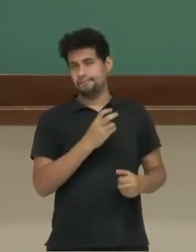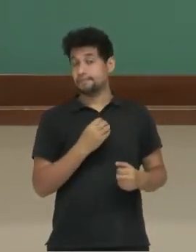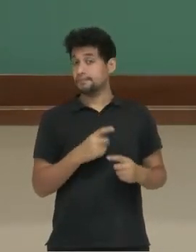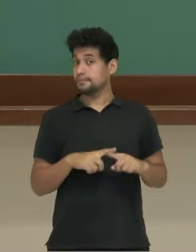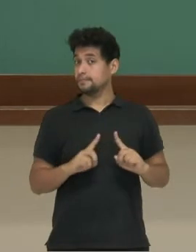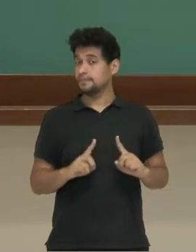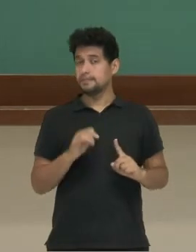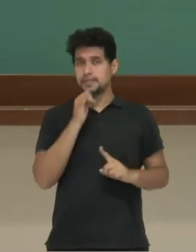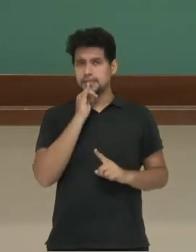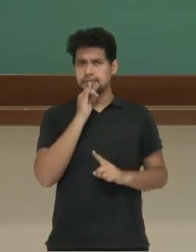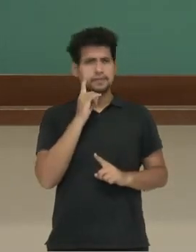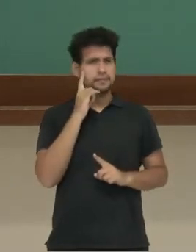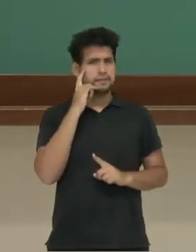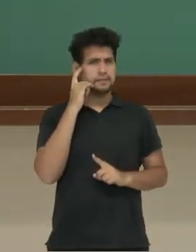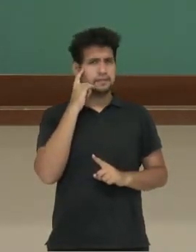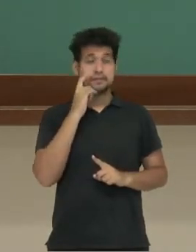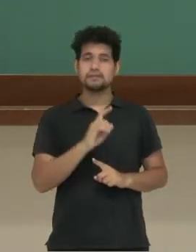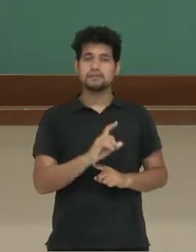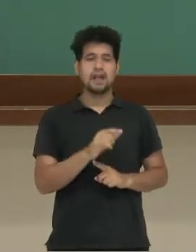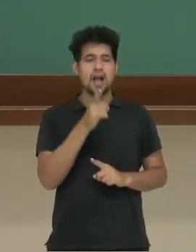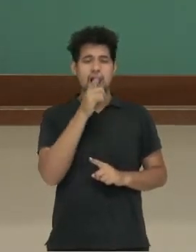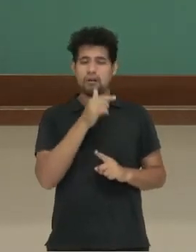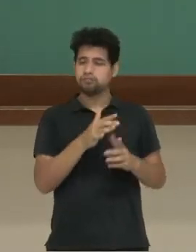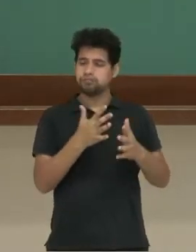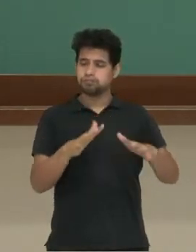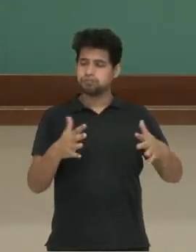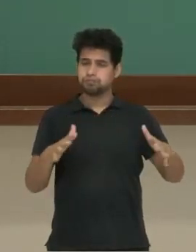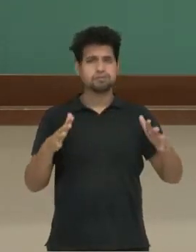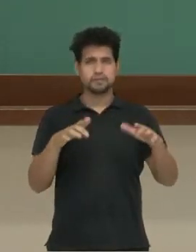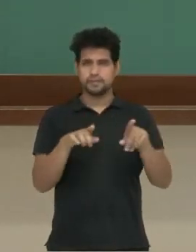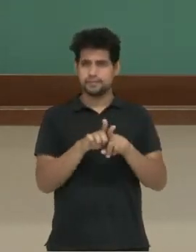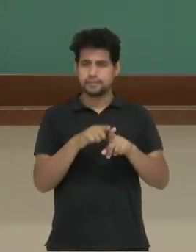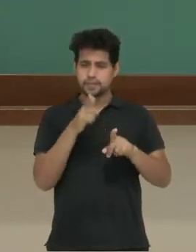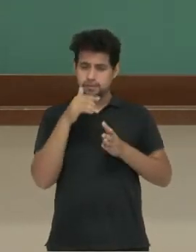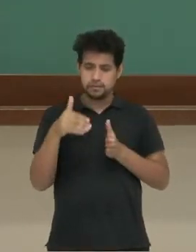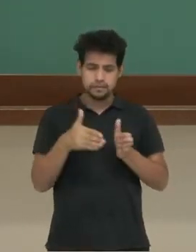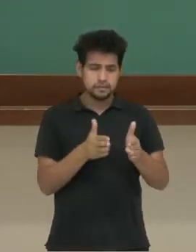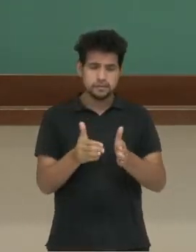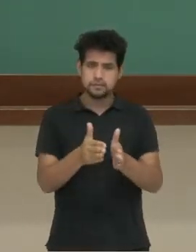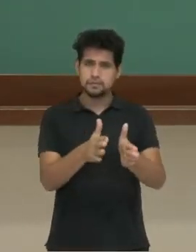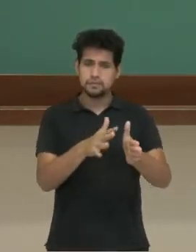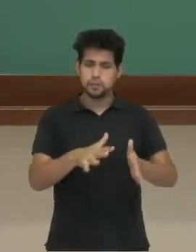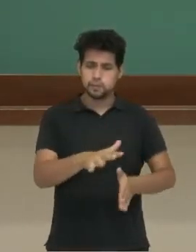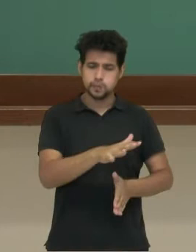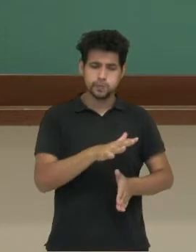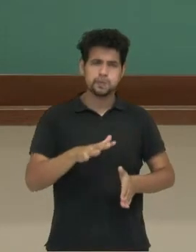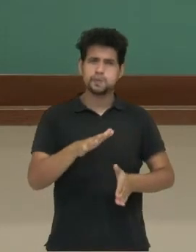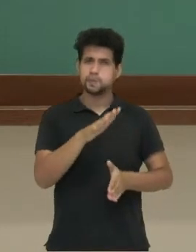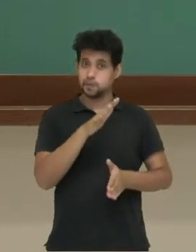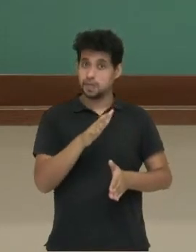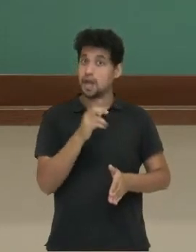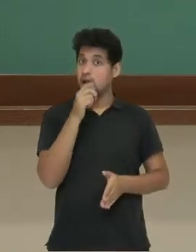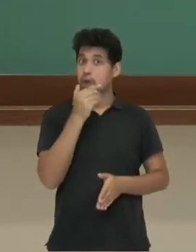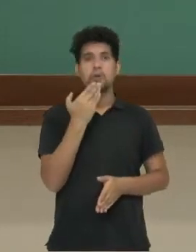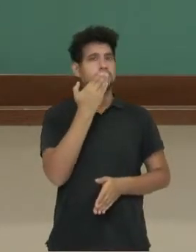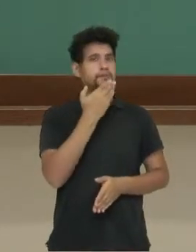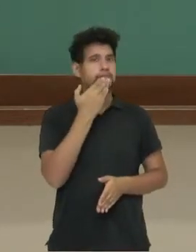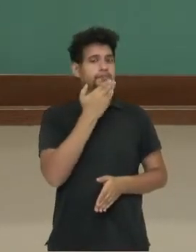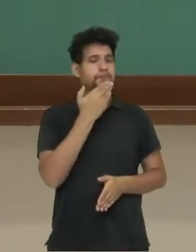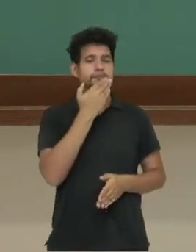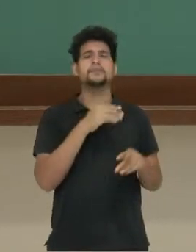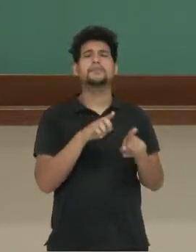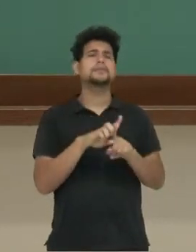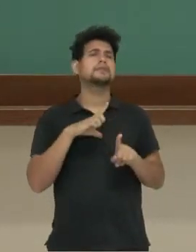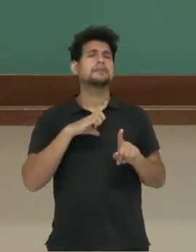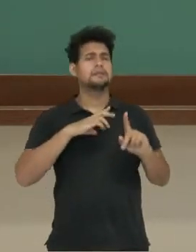Imagine lagos, lagoas, rios de água doce, né? Esses lagos, essas lagoas, esses rios, onde